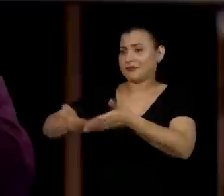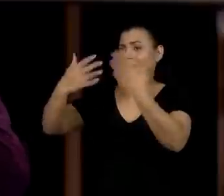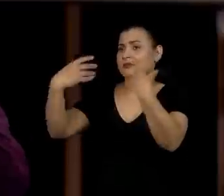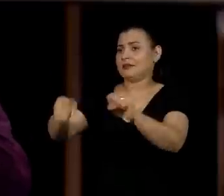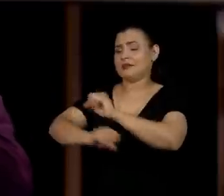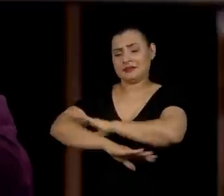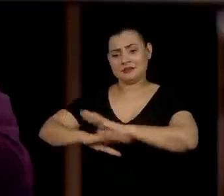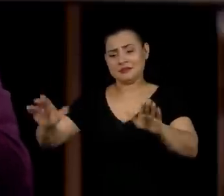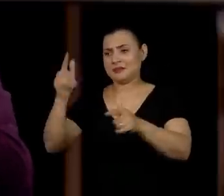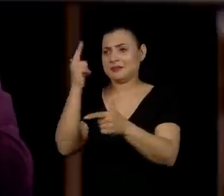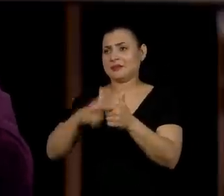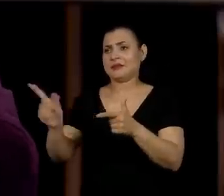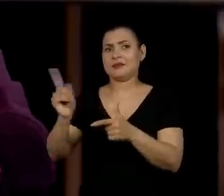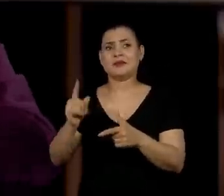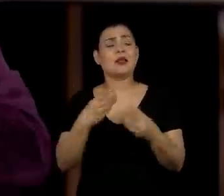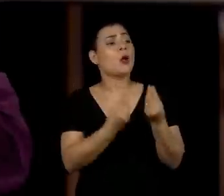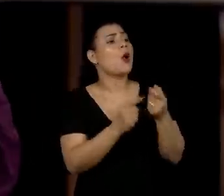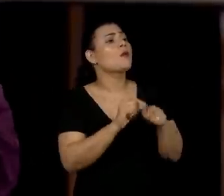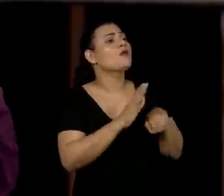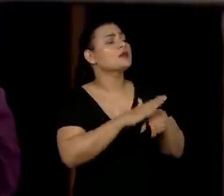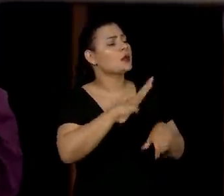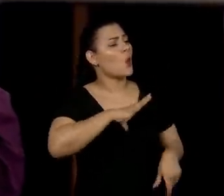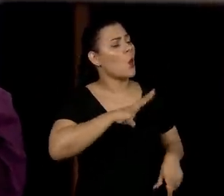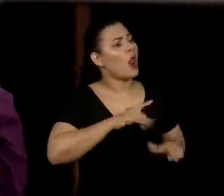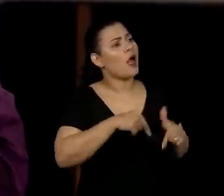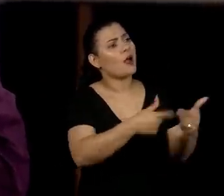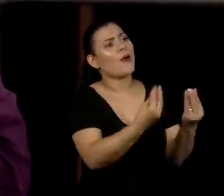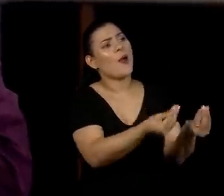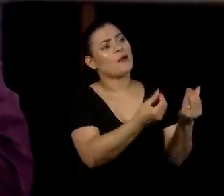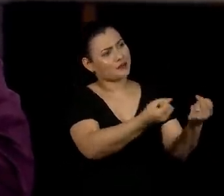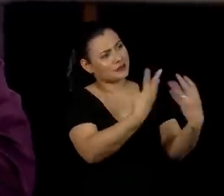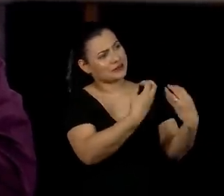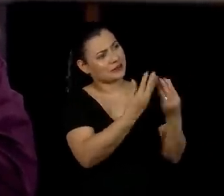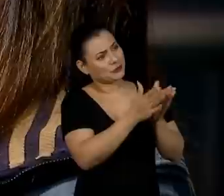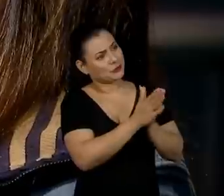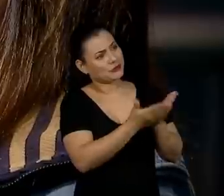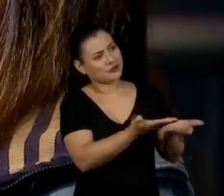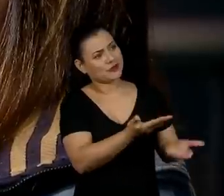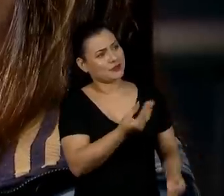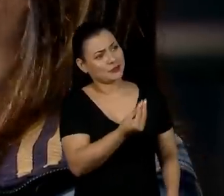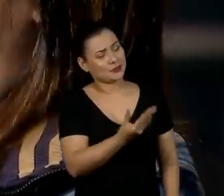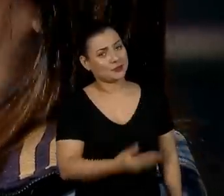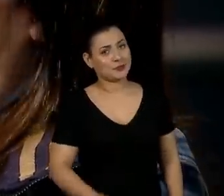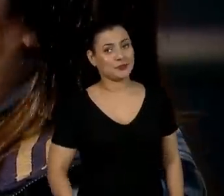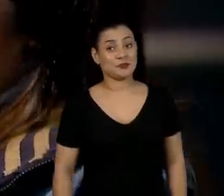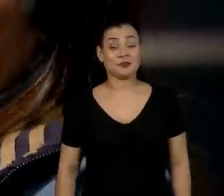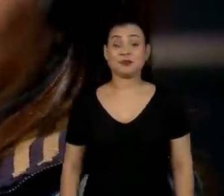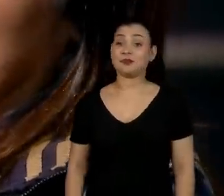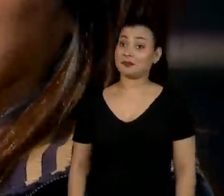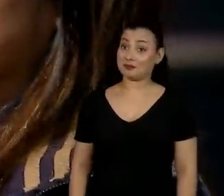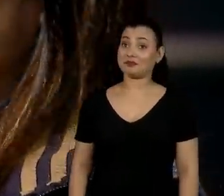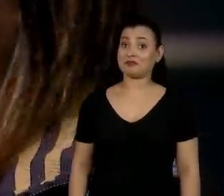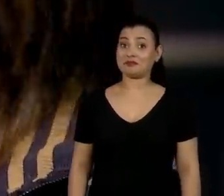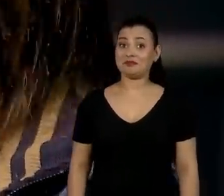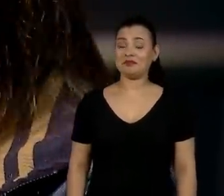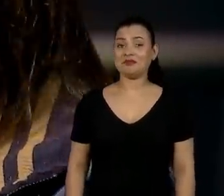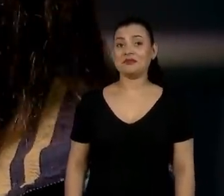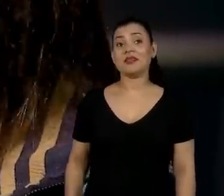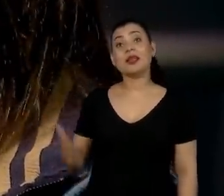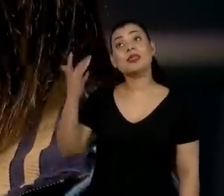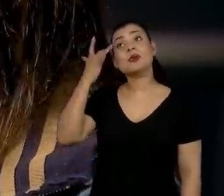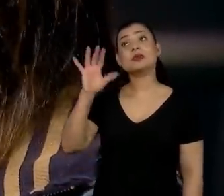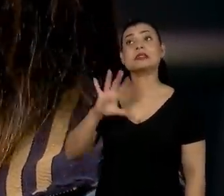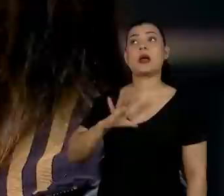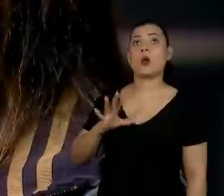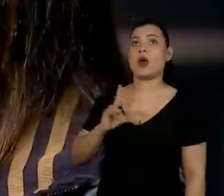tá tudo certo como fazer para ter essa coragem ensina aí para a gente bom não sei